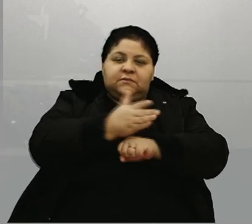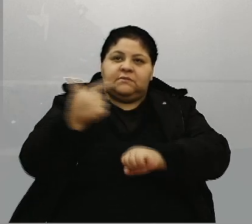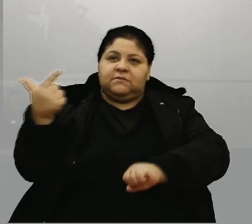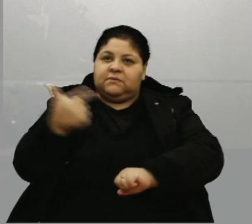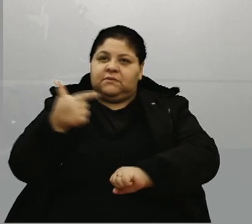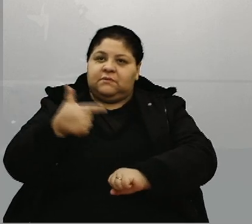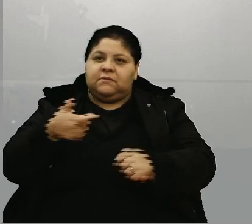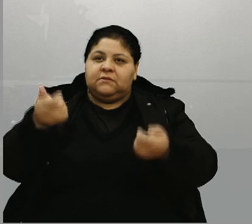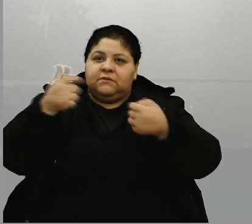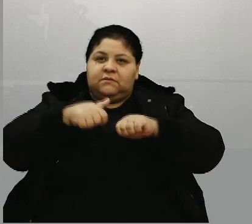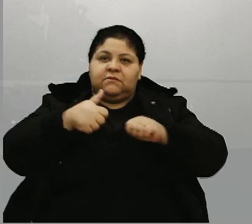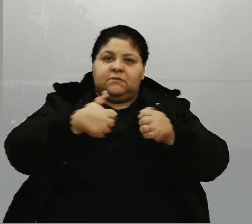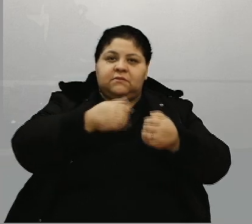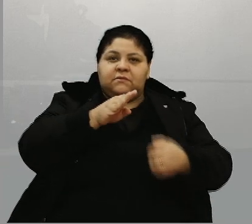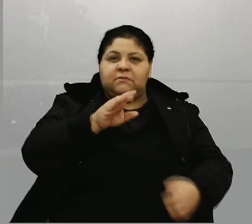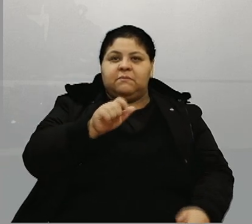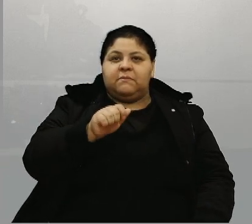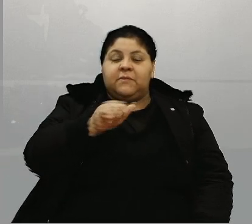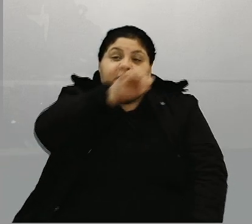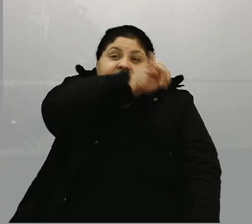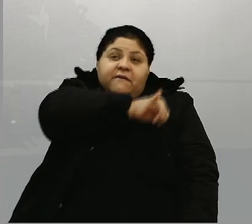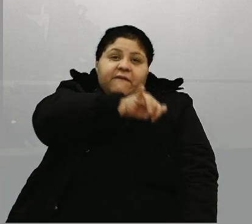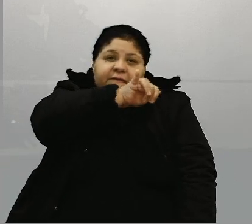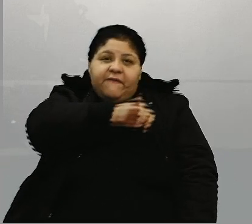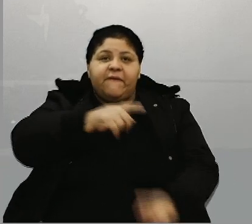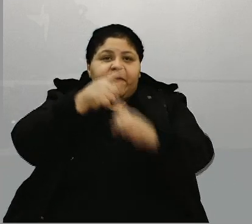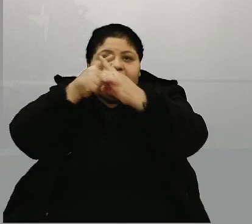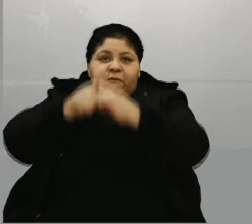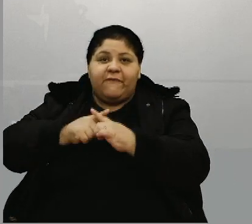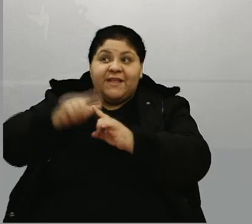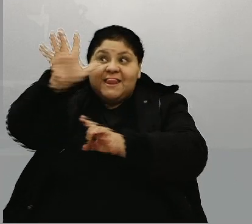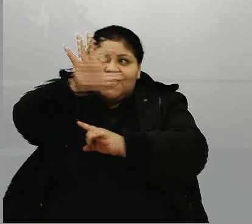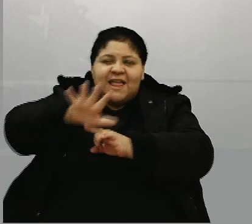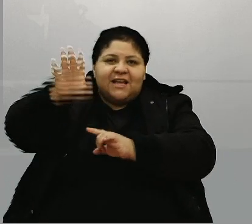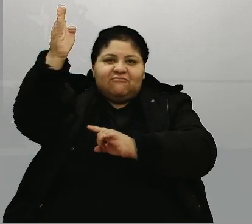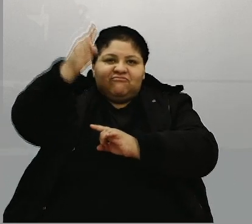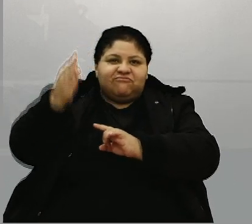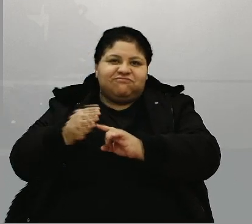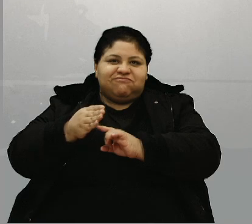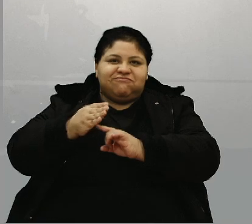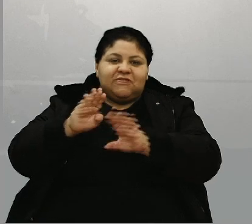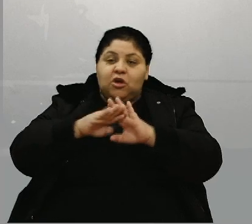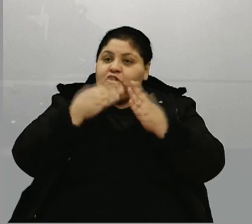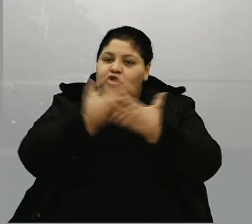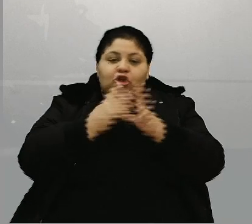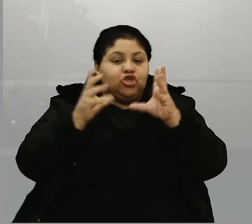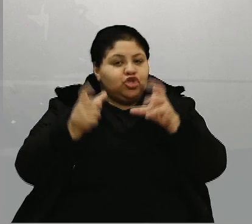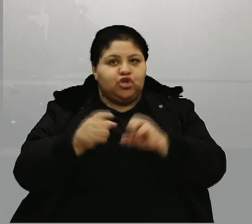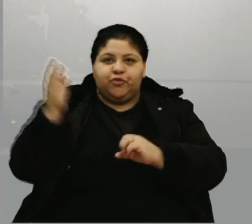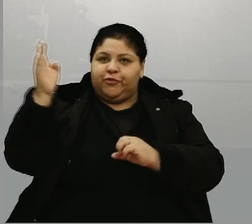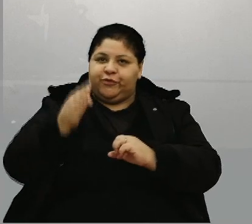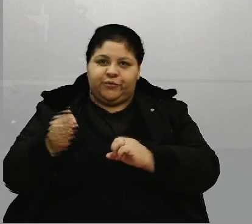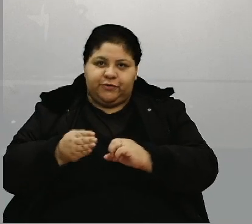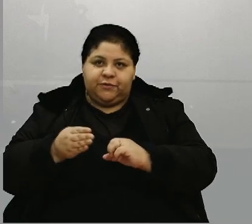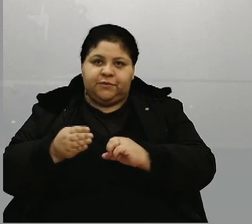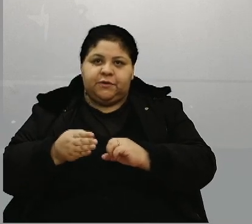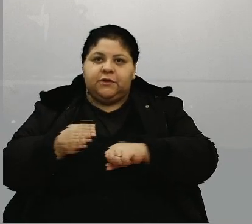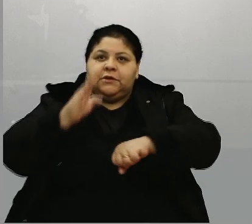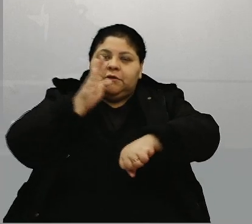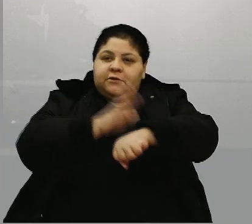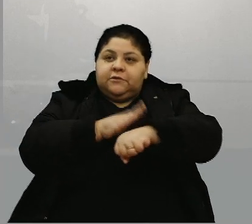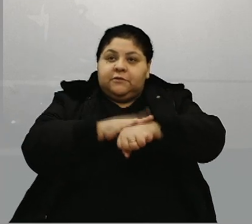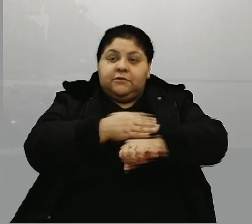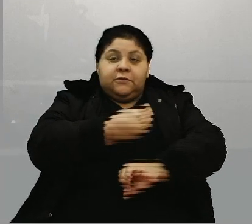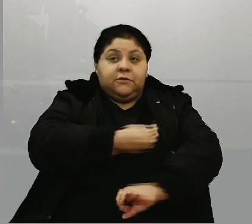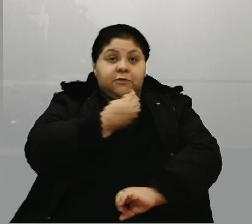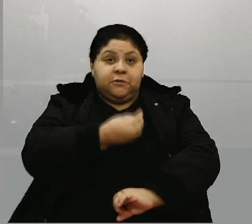ir até Barra do Piraí, no Rio de Janeiro, competindo a nível nacional com escolas de todo o Brasil. Diante do momento vivenciado